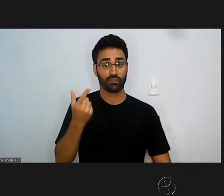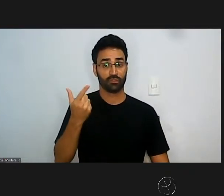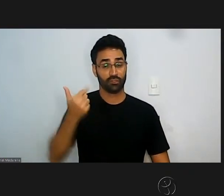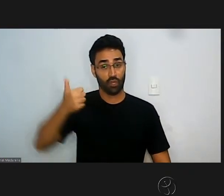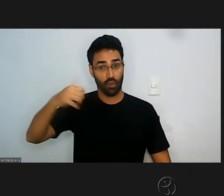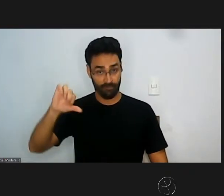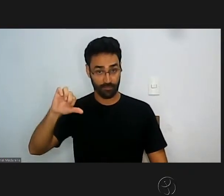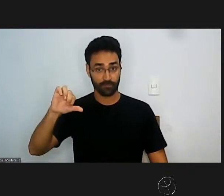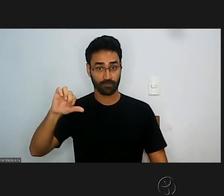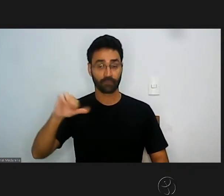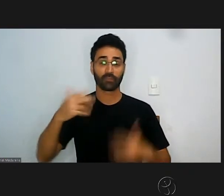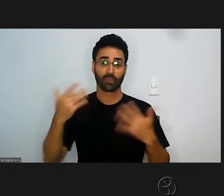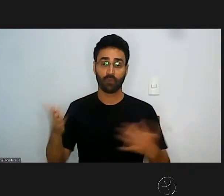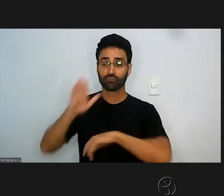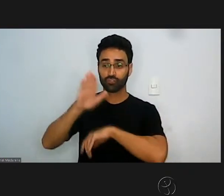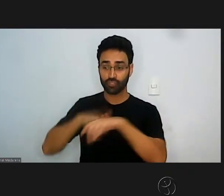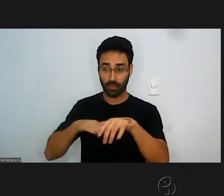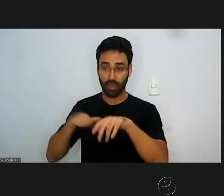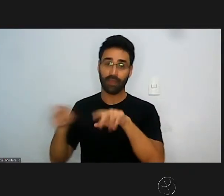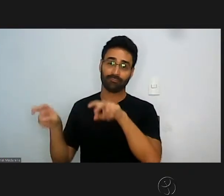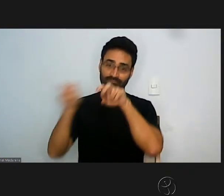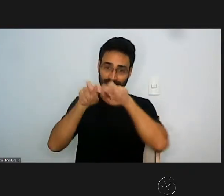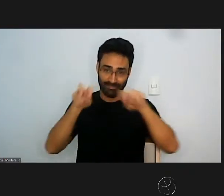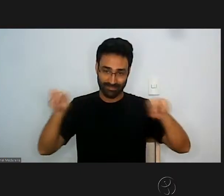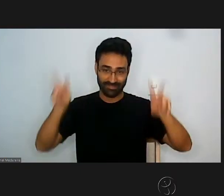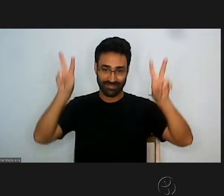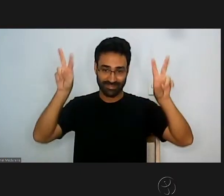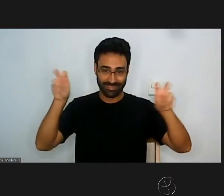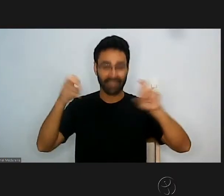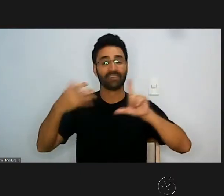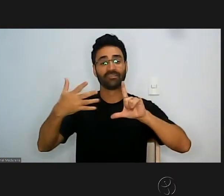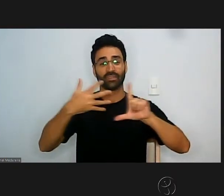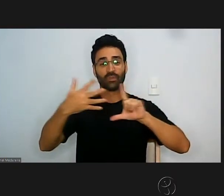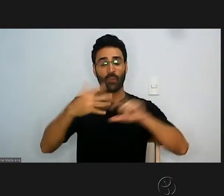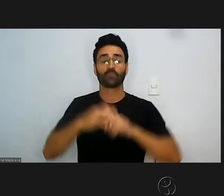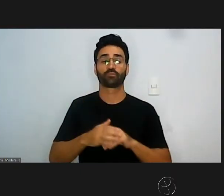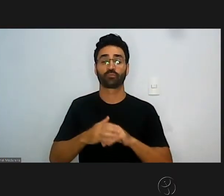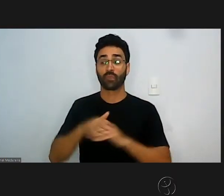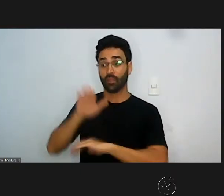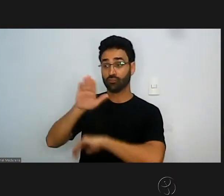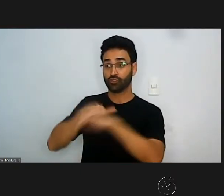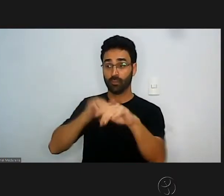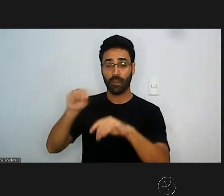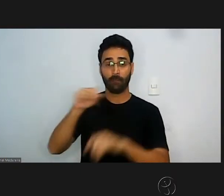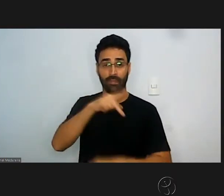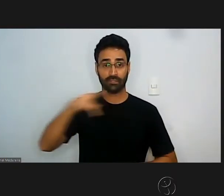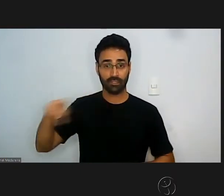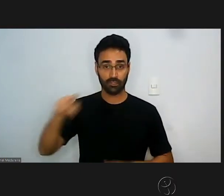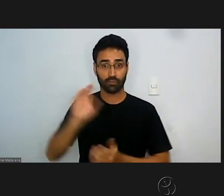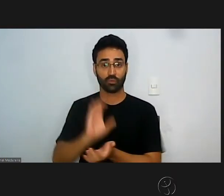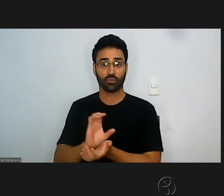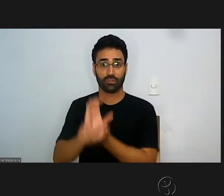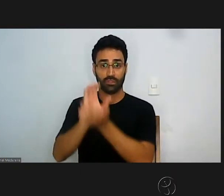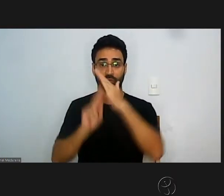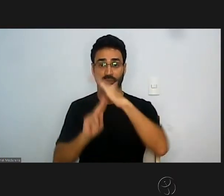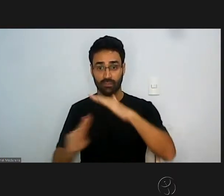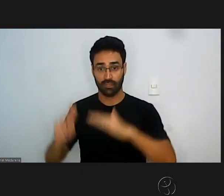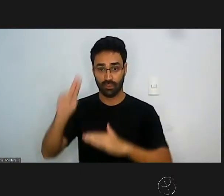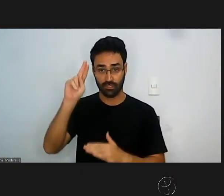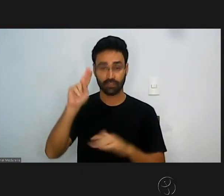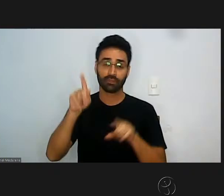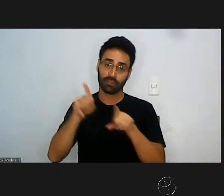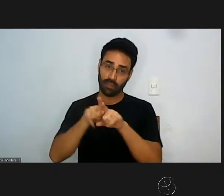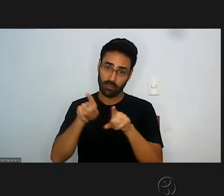para compor essa mesa virtual, convidamos a presidente do Conselho Universitário e magnífica reitora da